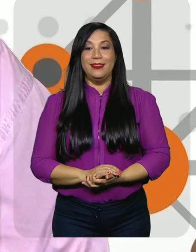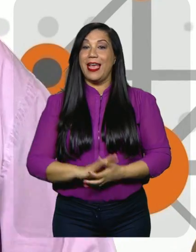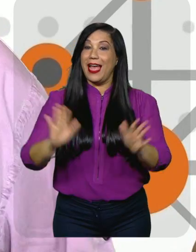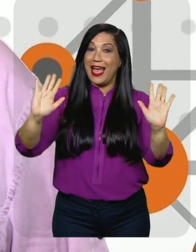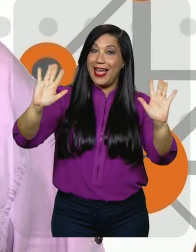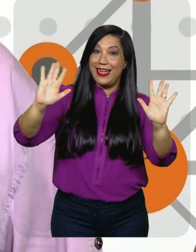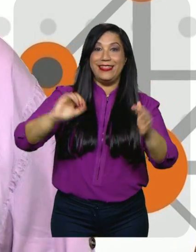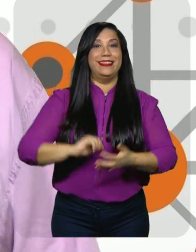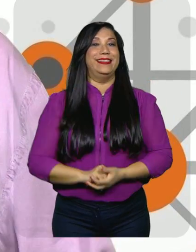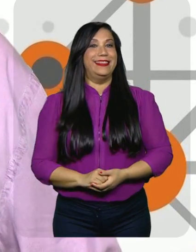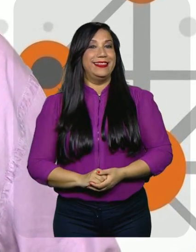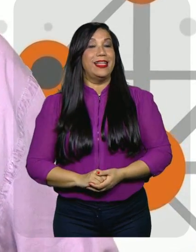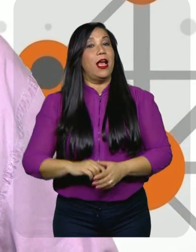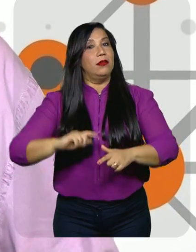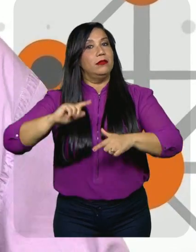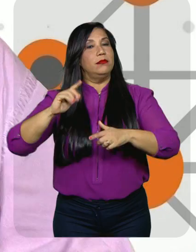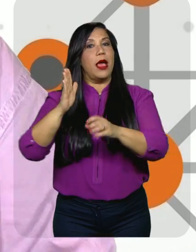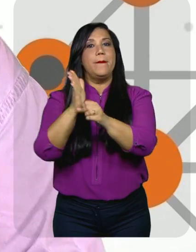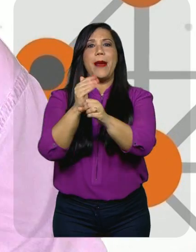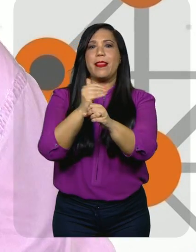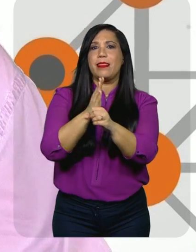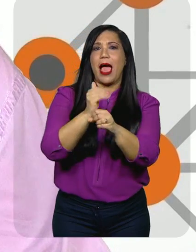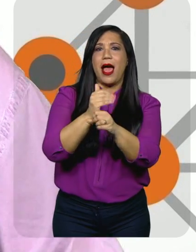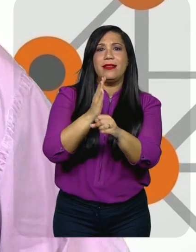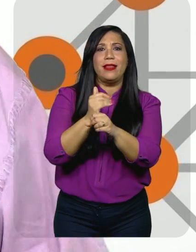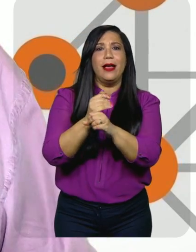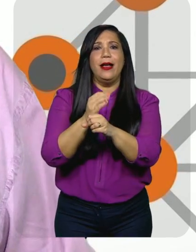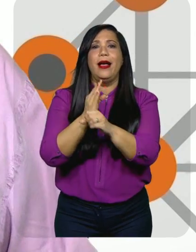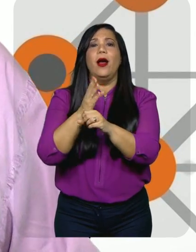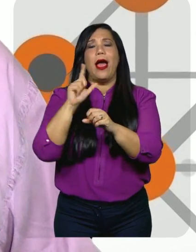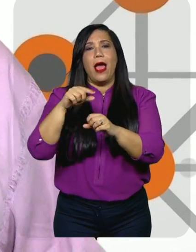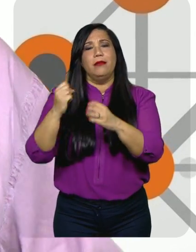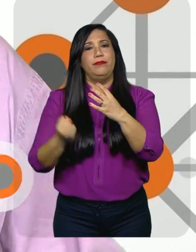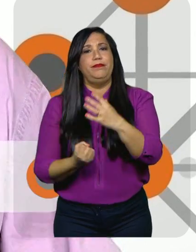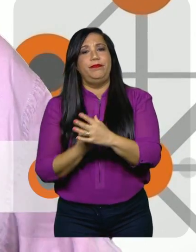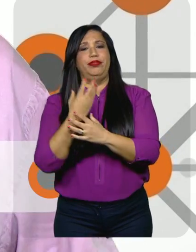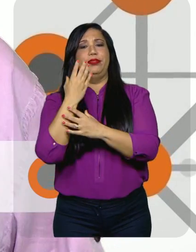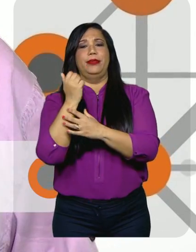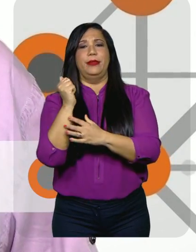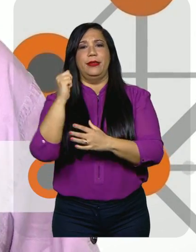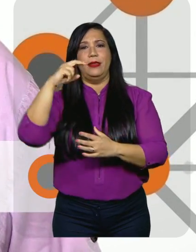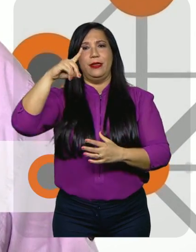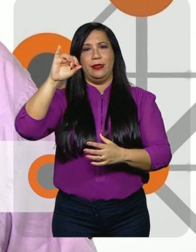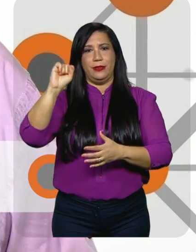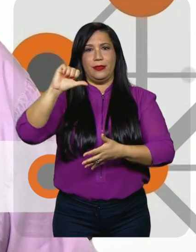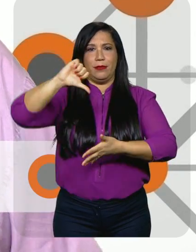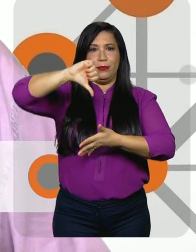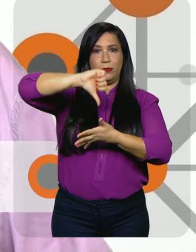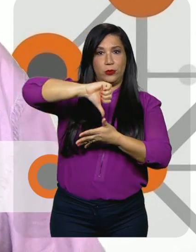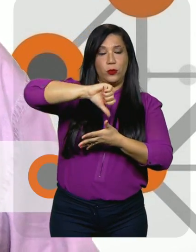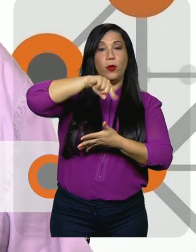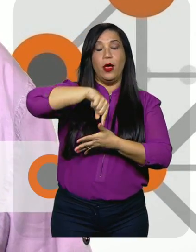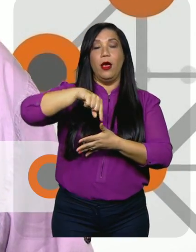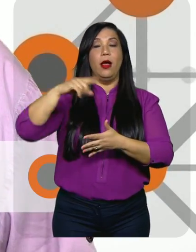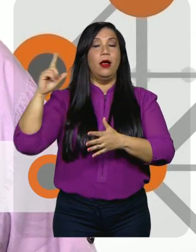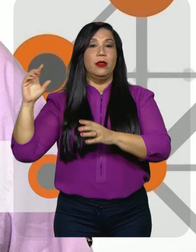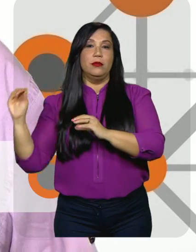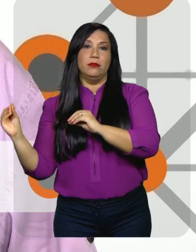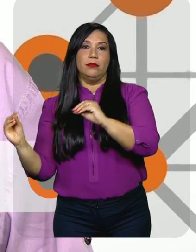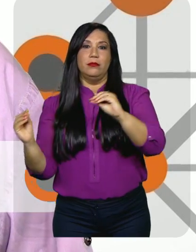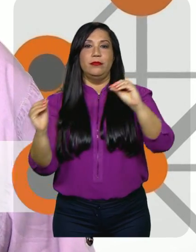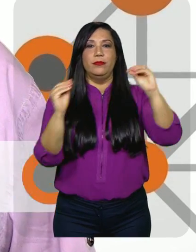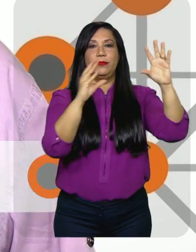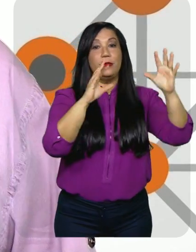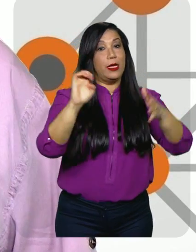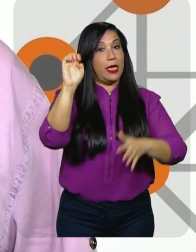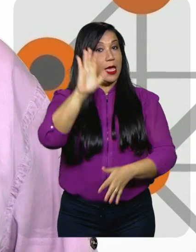Olá, pessoal! A batata é um tubérculo que se originou nos Andes, aqui na América do Sul. Ela foi levada para a Europa